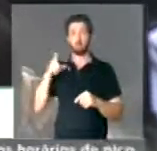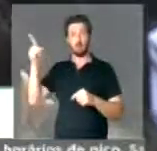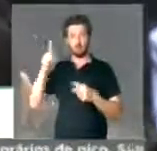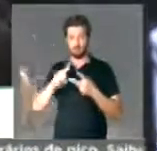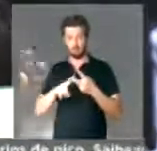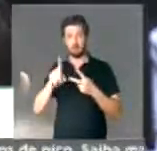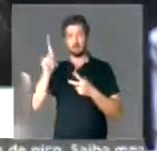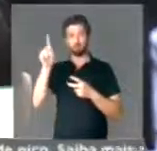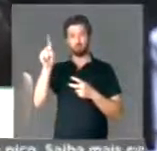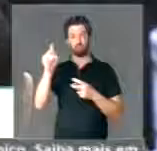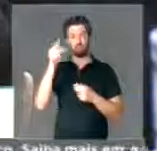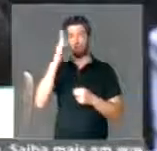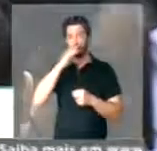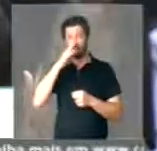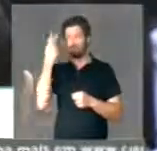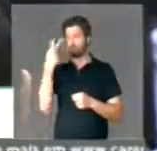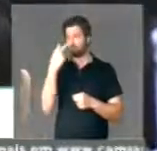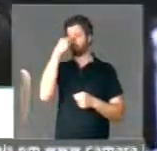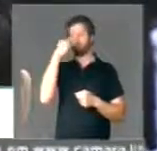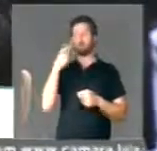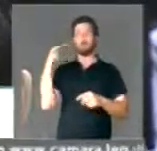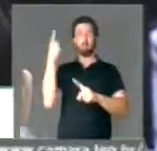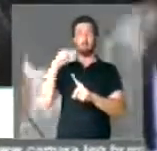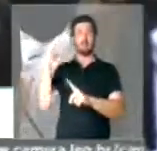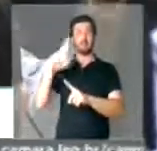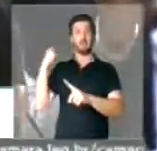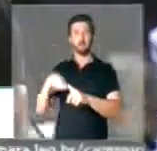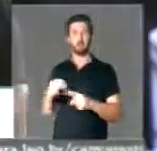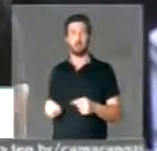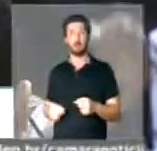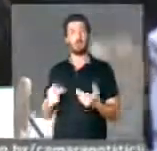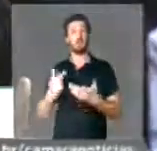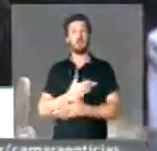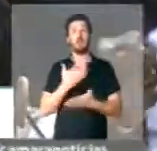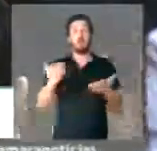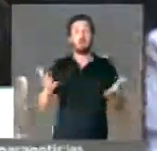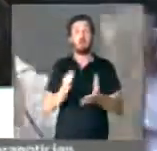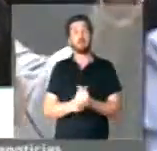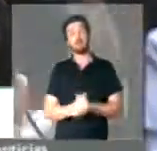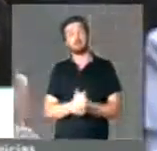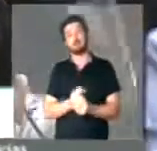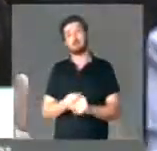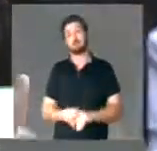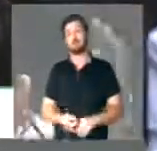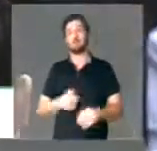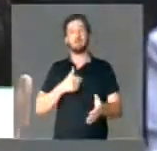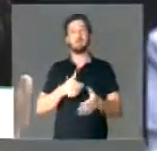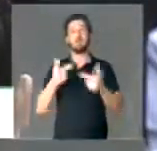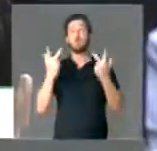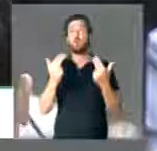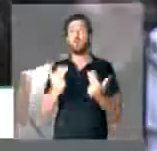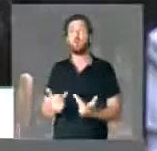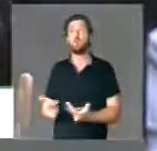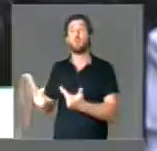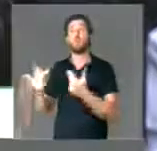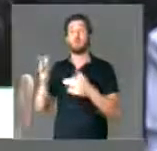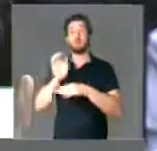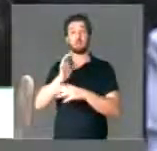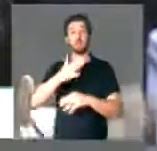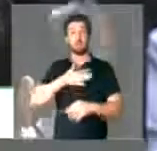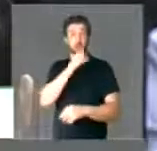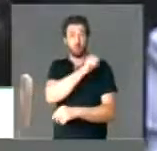também spray de pimenta, pancadaria. E acontece, senhor presidente, igualmente no